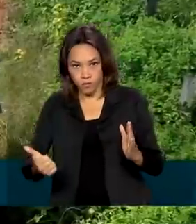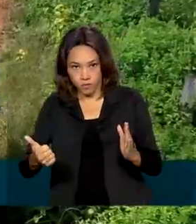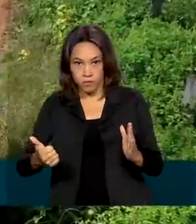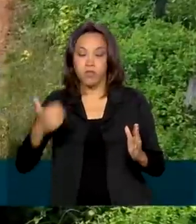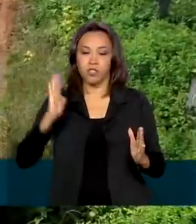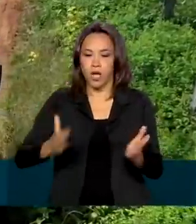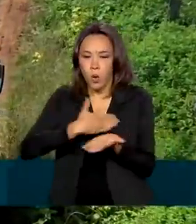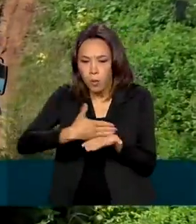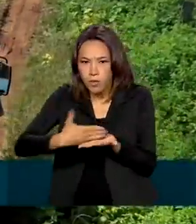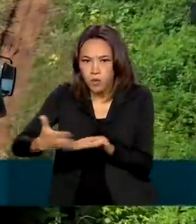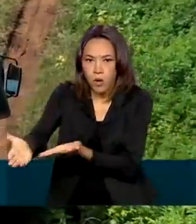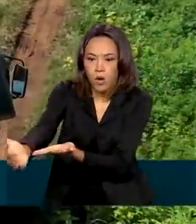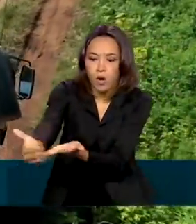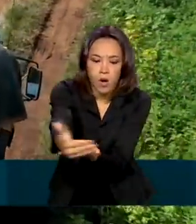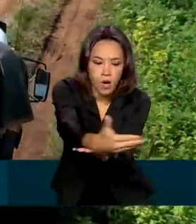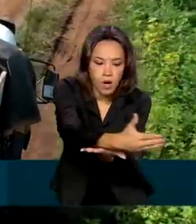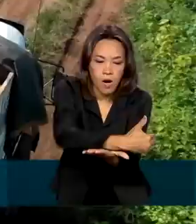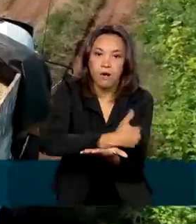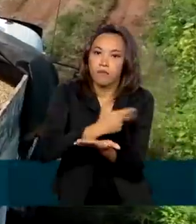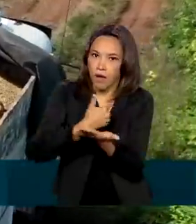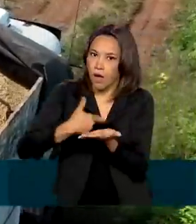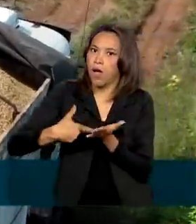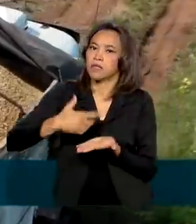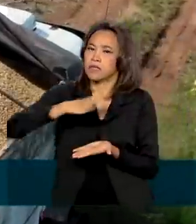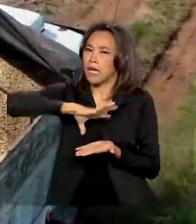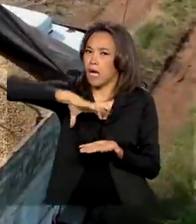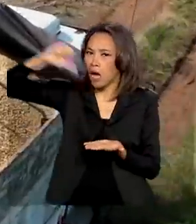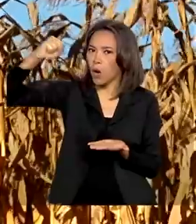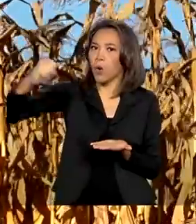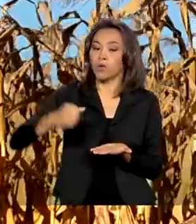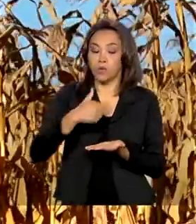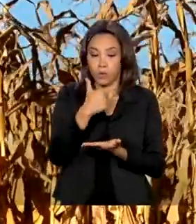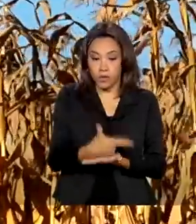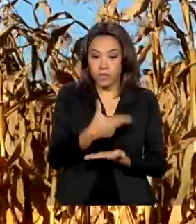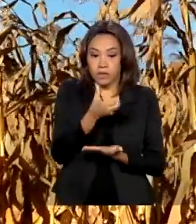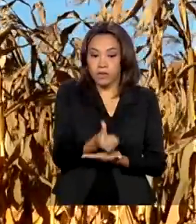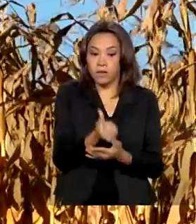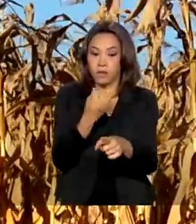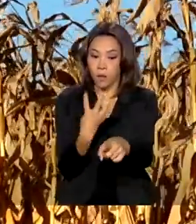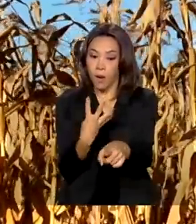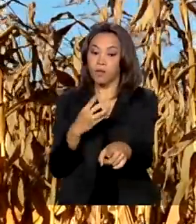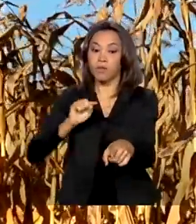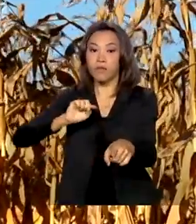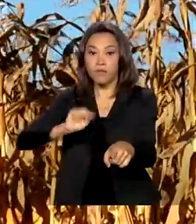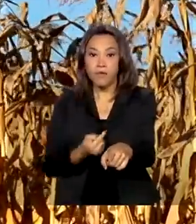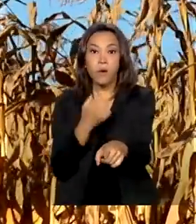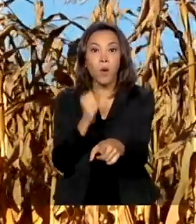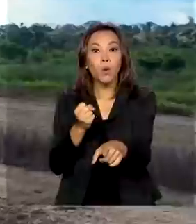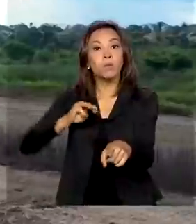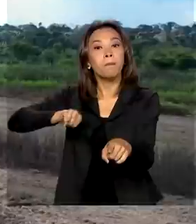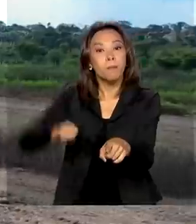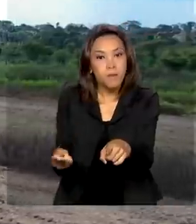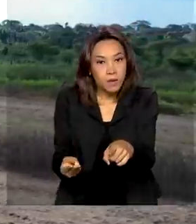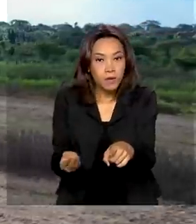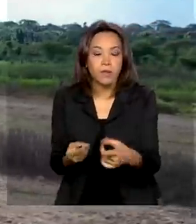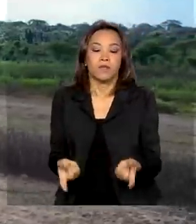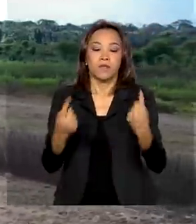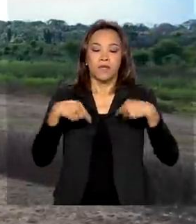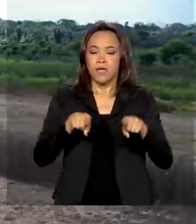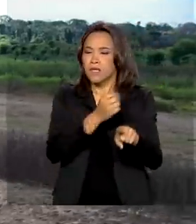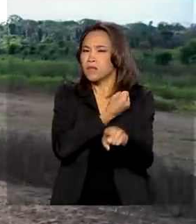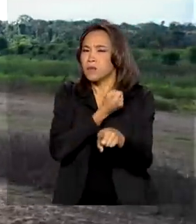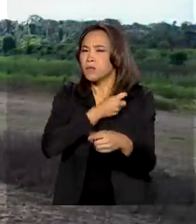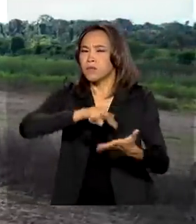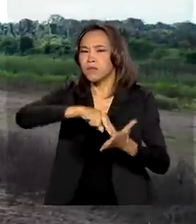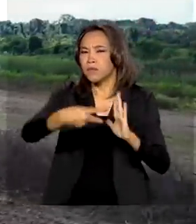colheita deve registrar recorde de 264, oito milhões de toneladas o número